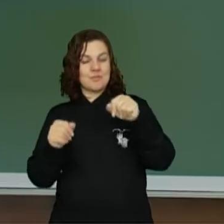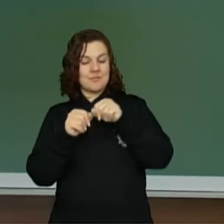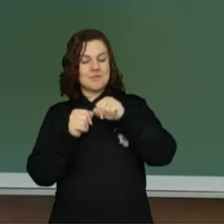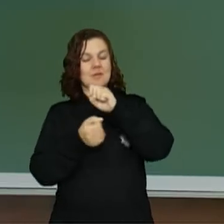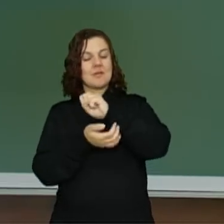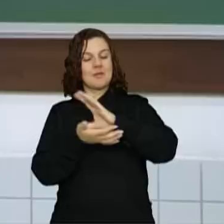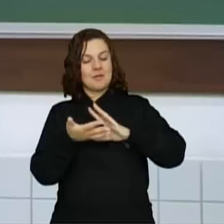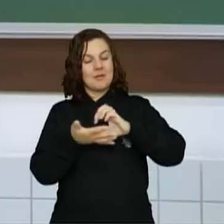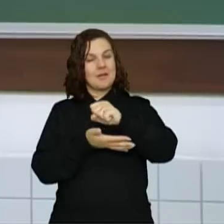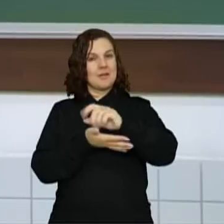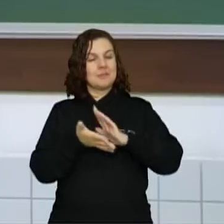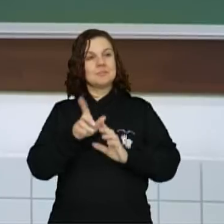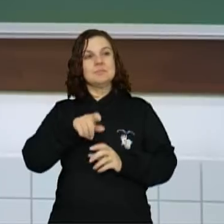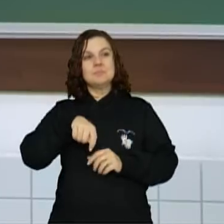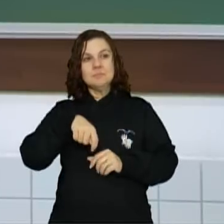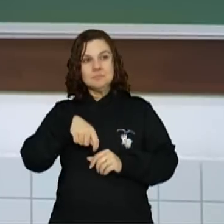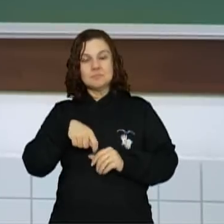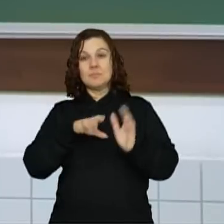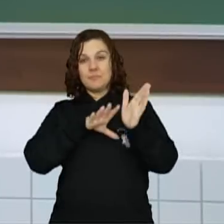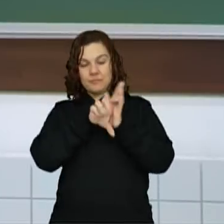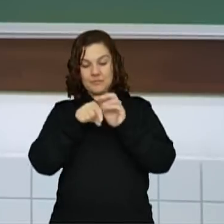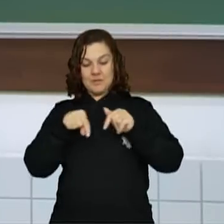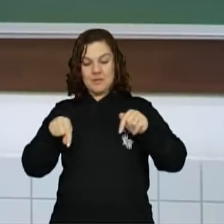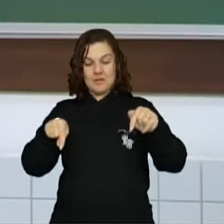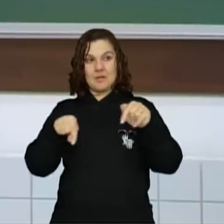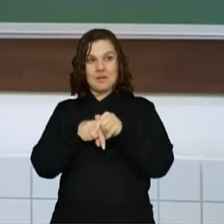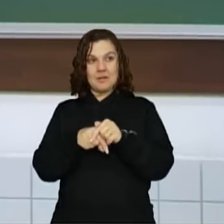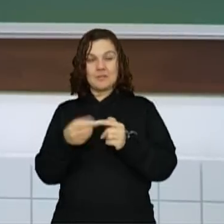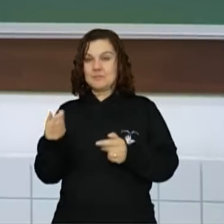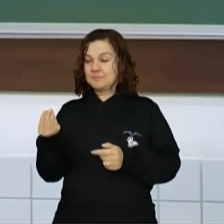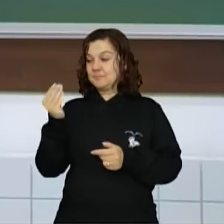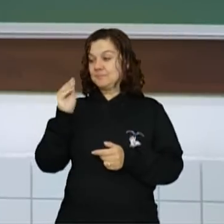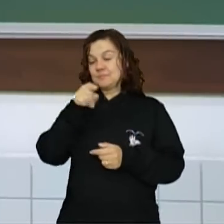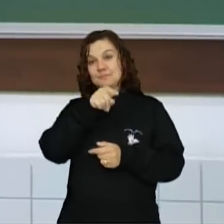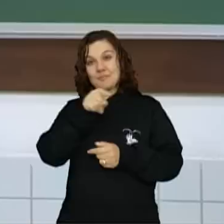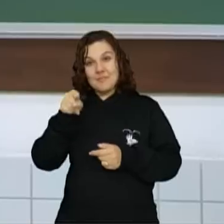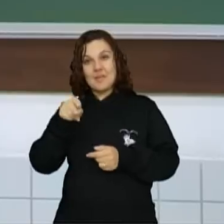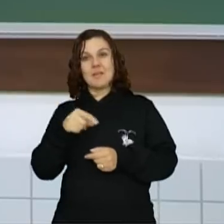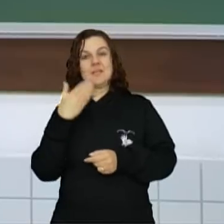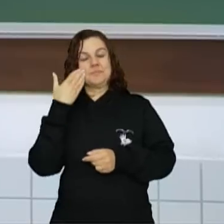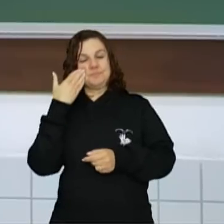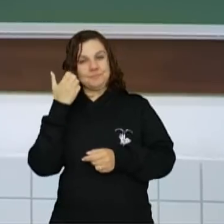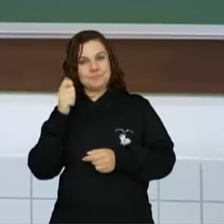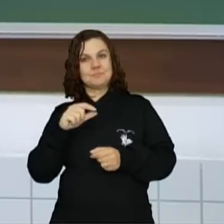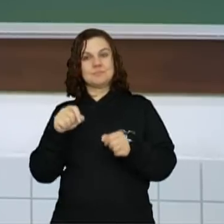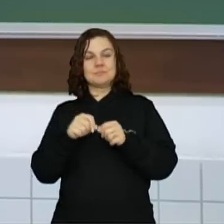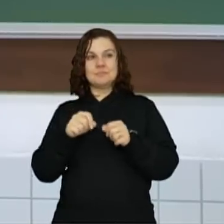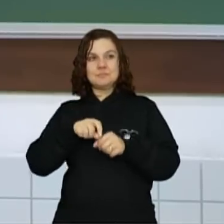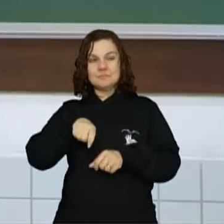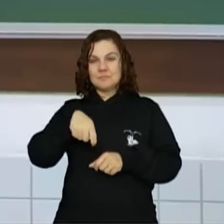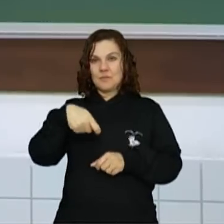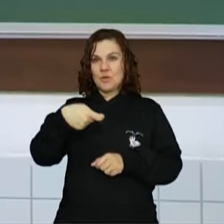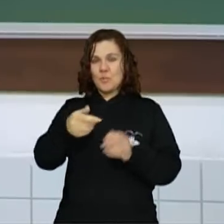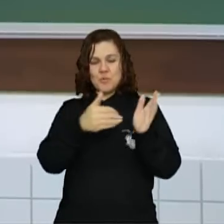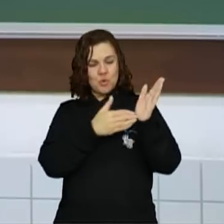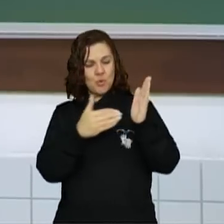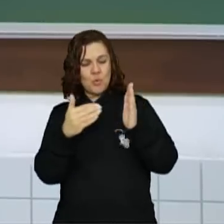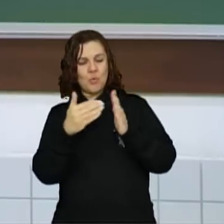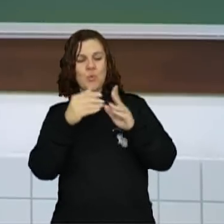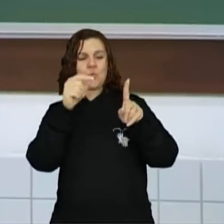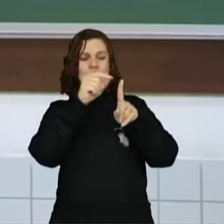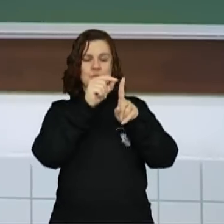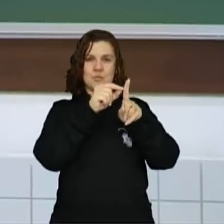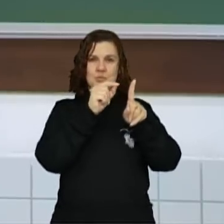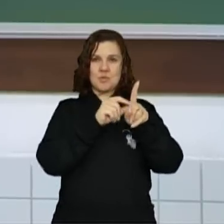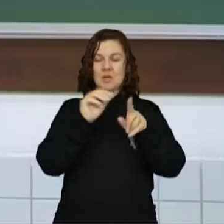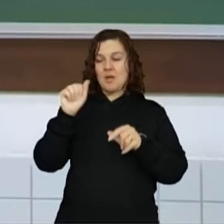uma atividade no Classroom, que eu deixei lá para vocês, sobre todos os tipos